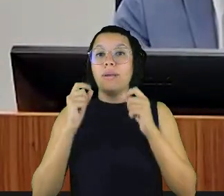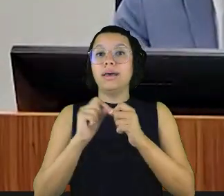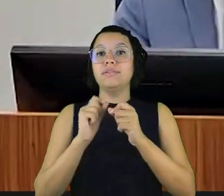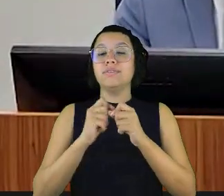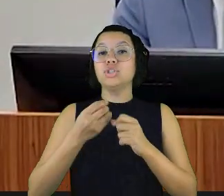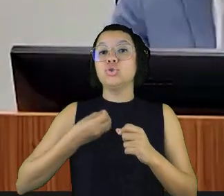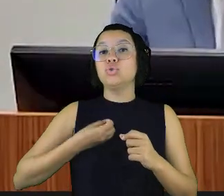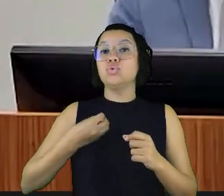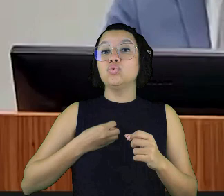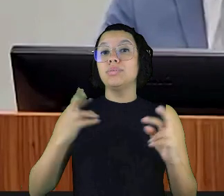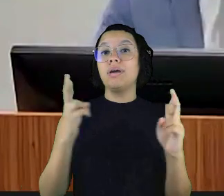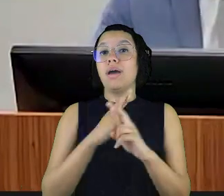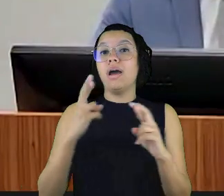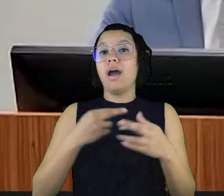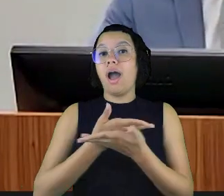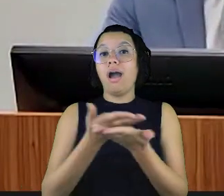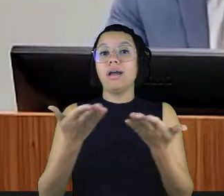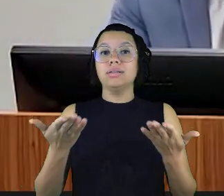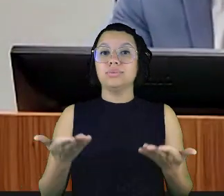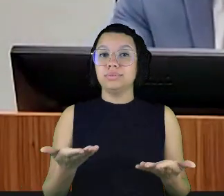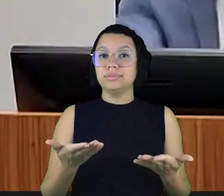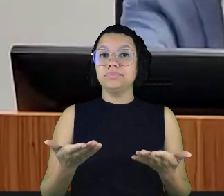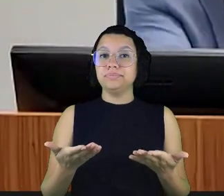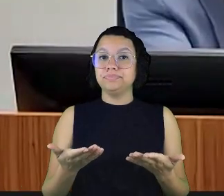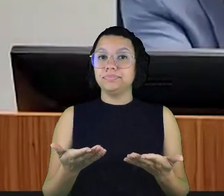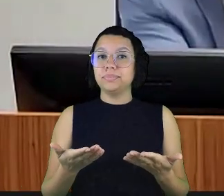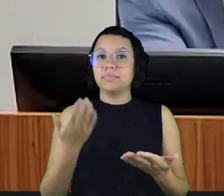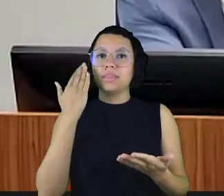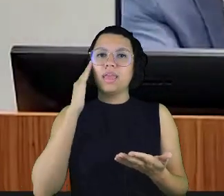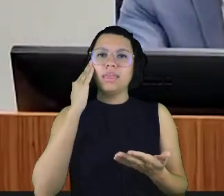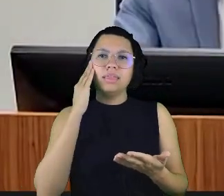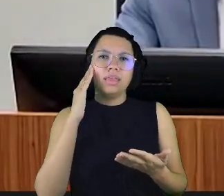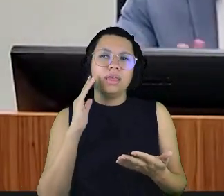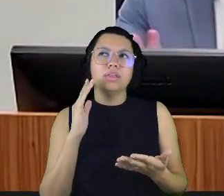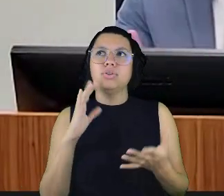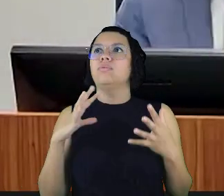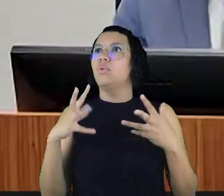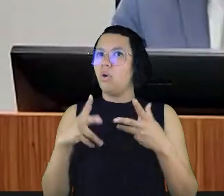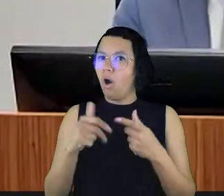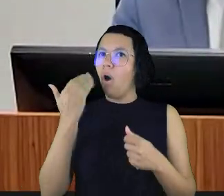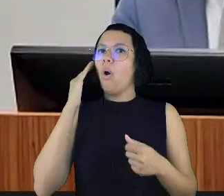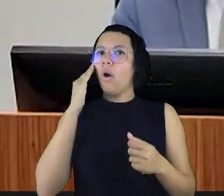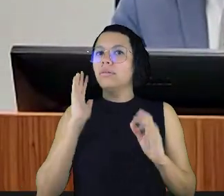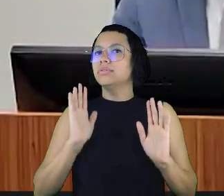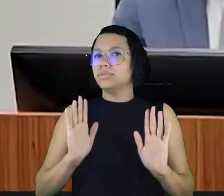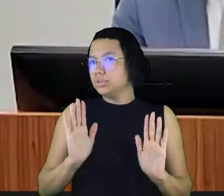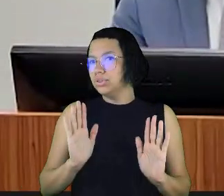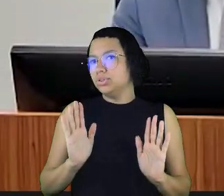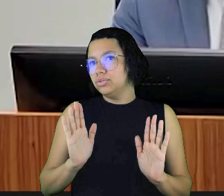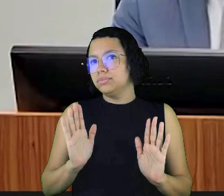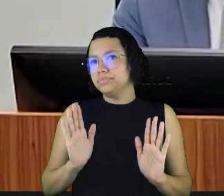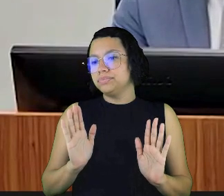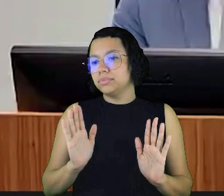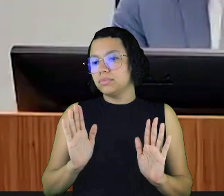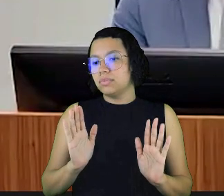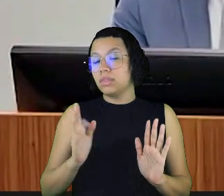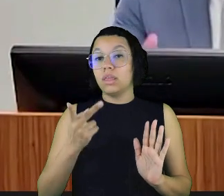todas. É compreensível, absolutamente compreensível, não tomem isso como uma